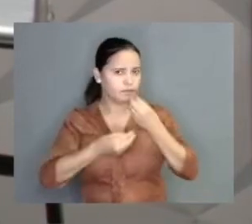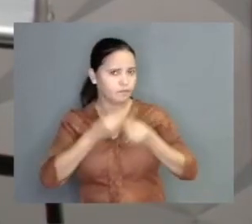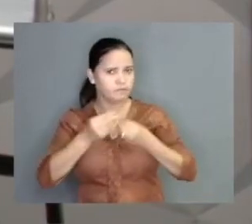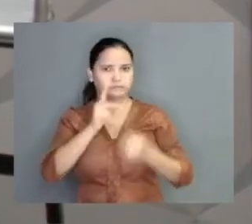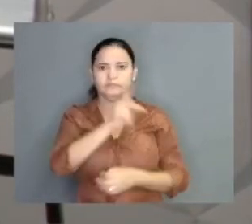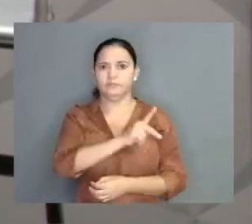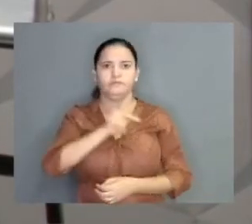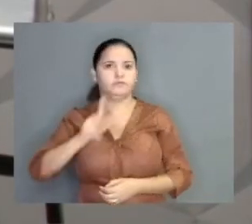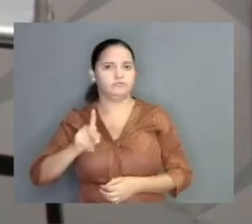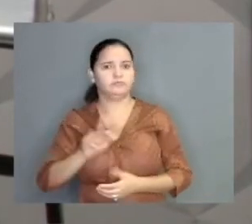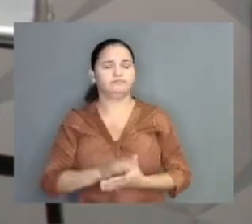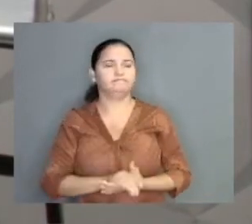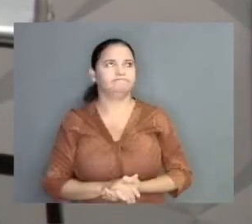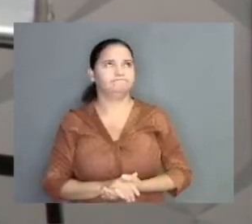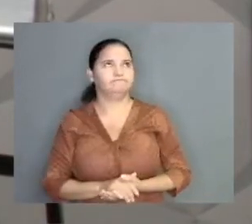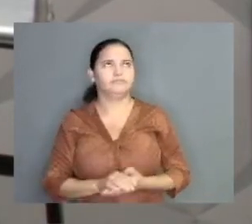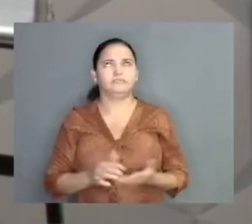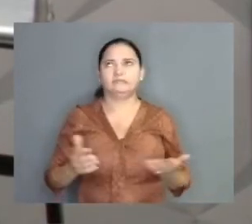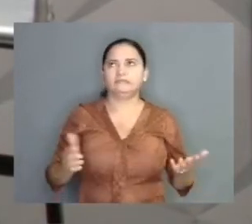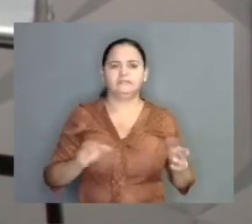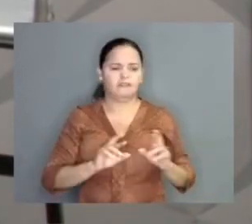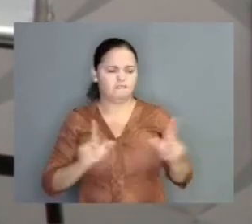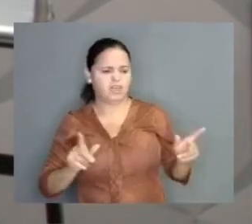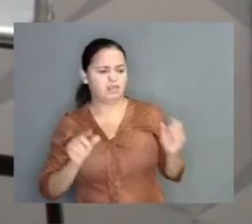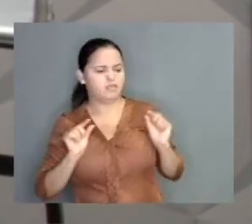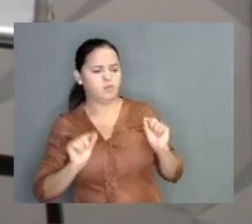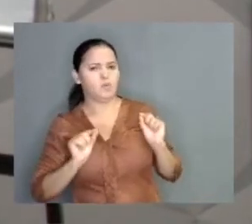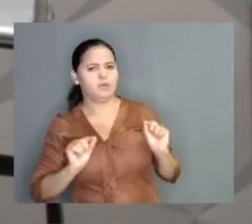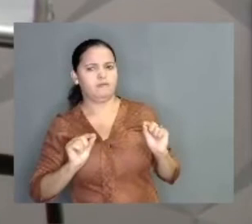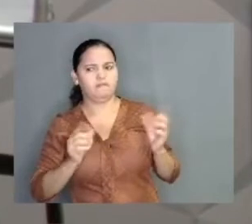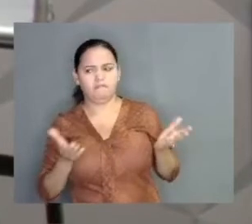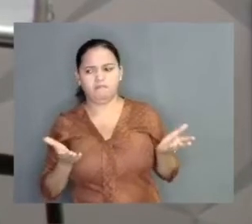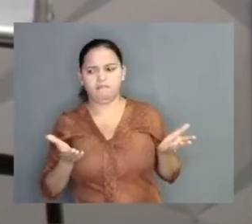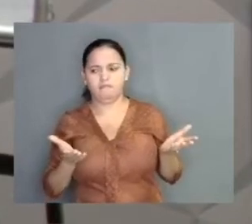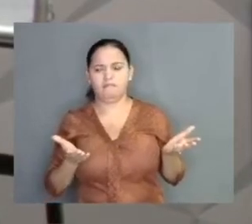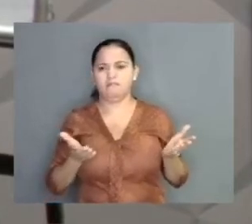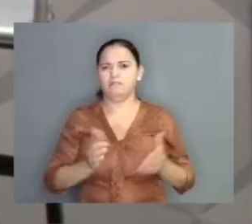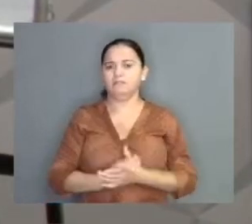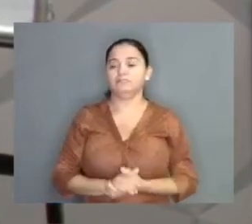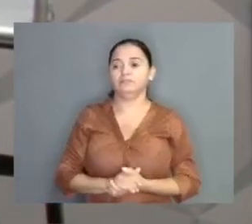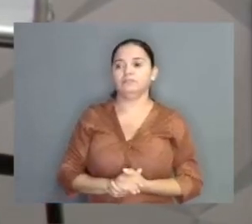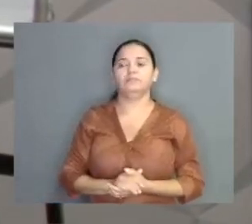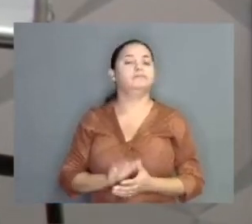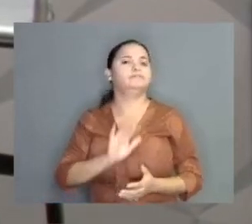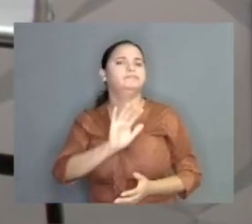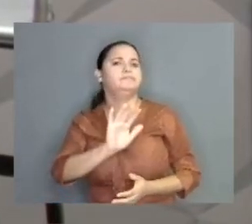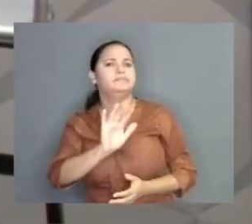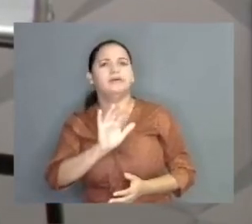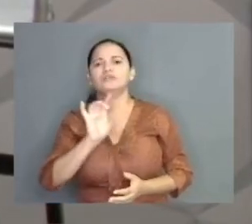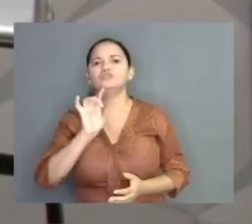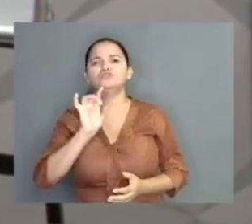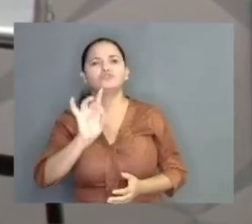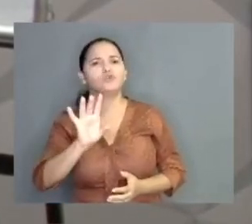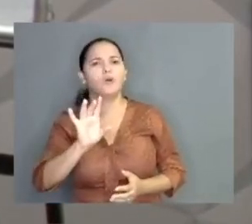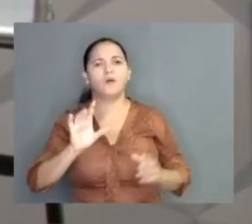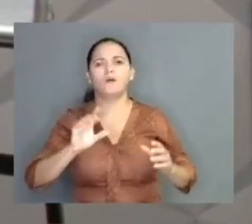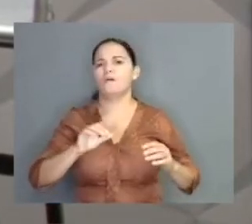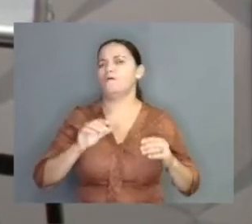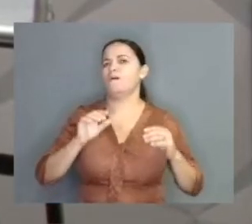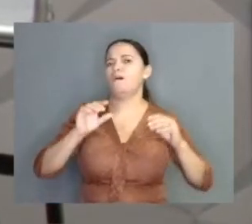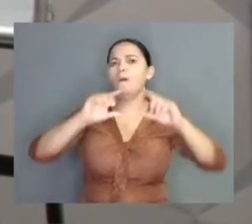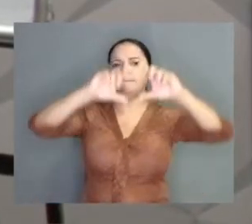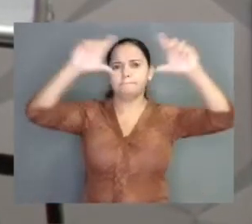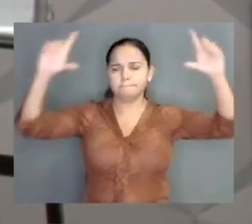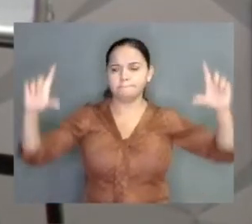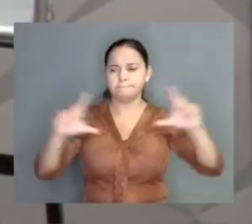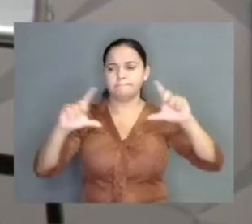Professor, qual é a diferença aí? A diferença aqui é só a presença dos parênteses,